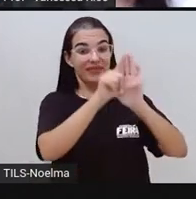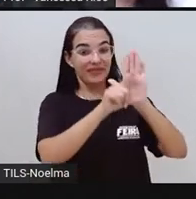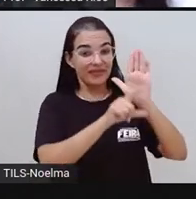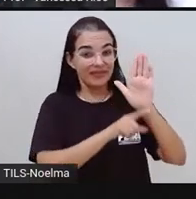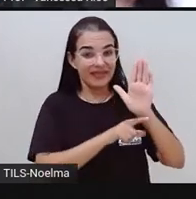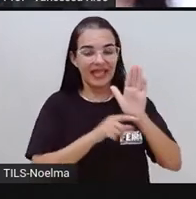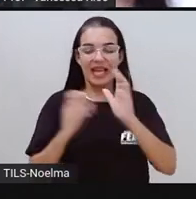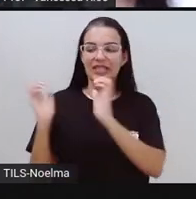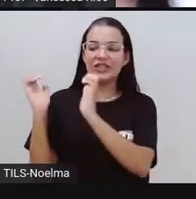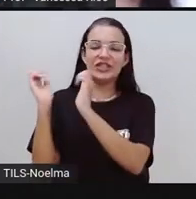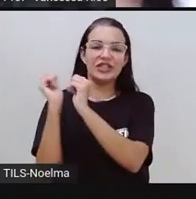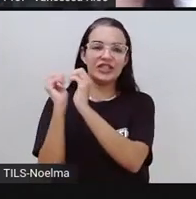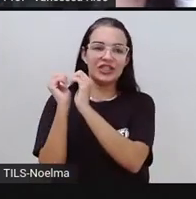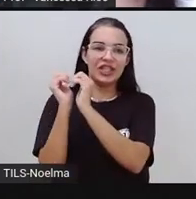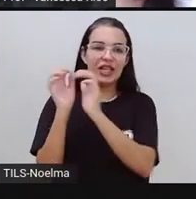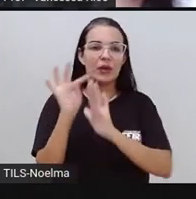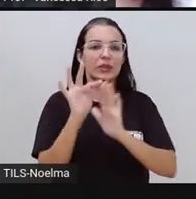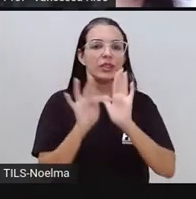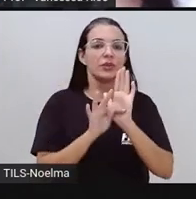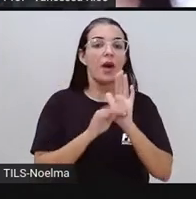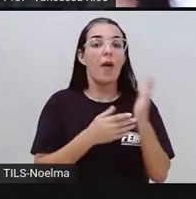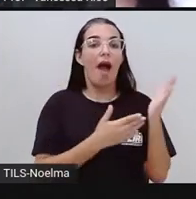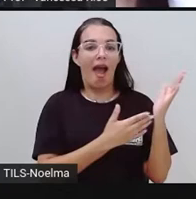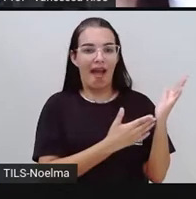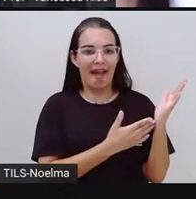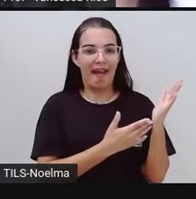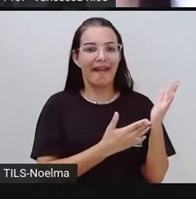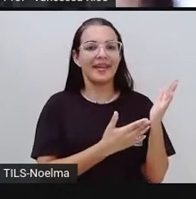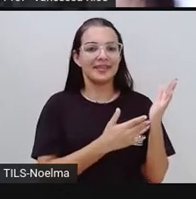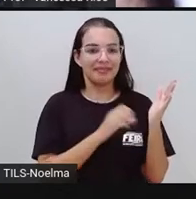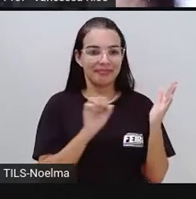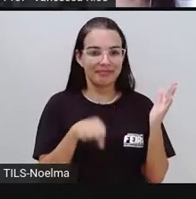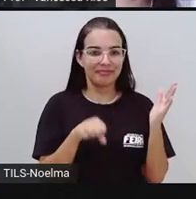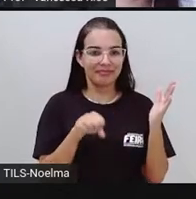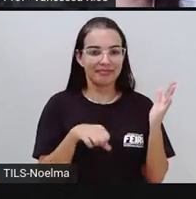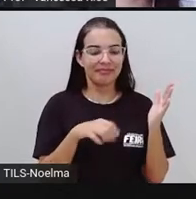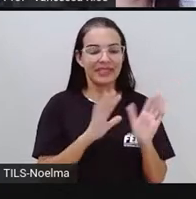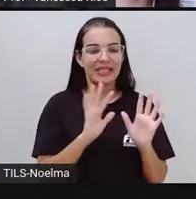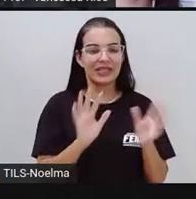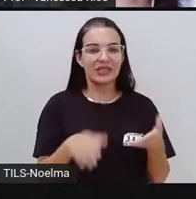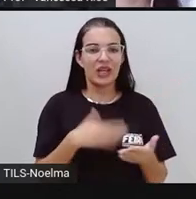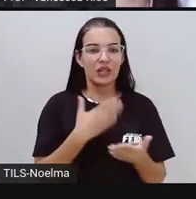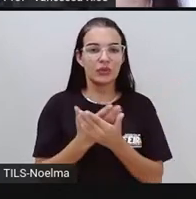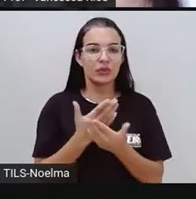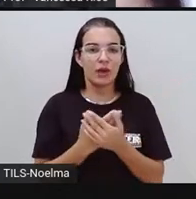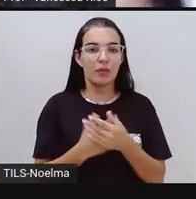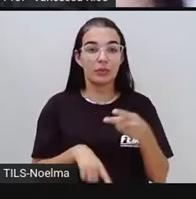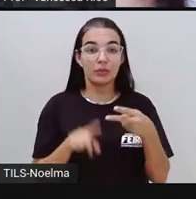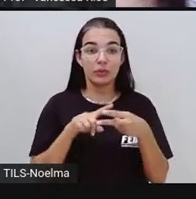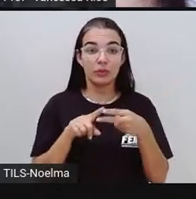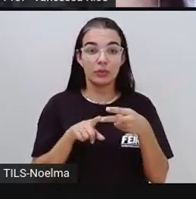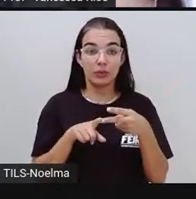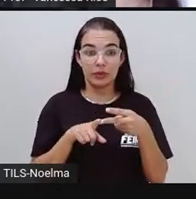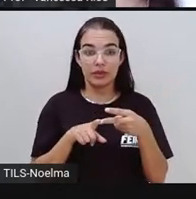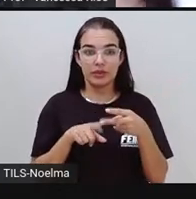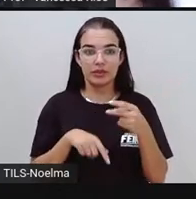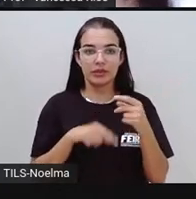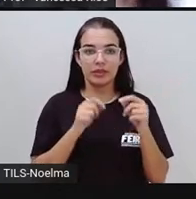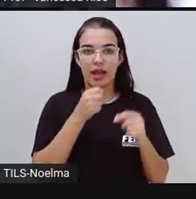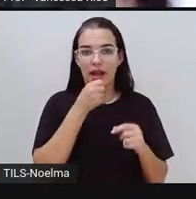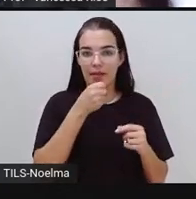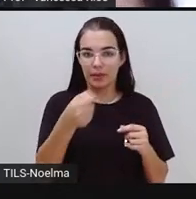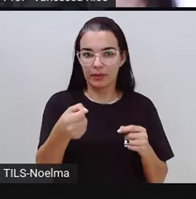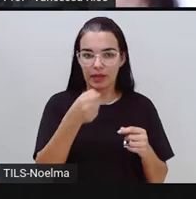gêneros textuais que fazem parte aí do grupo dos textos jornalísticos. E nós podemos citar a